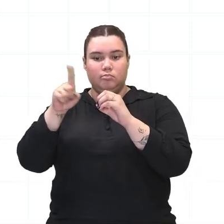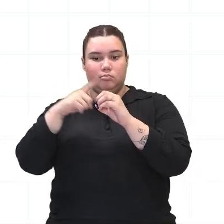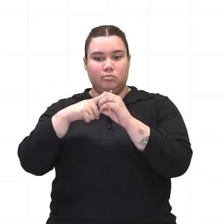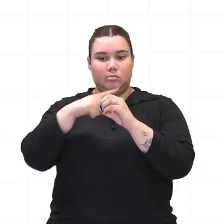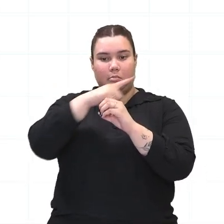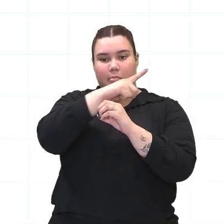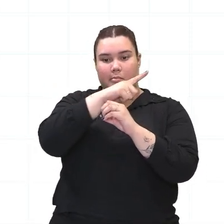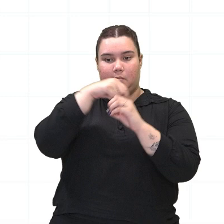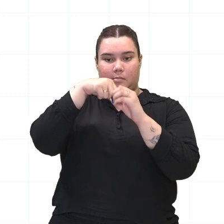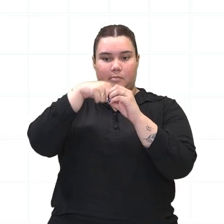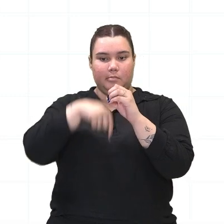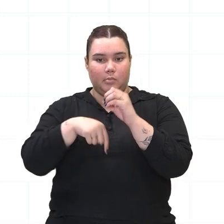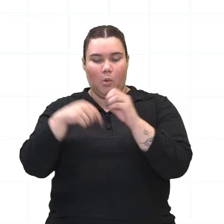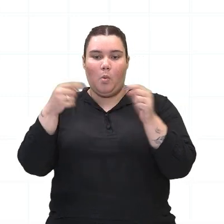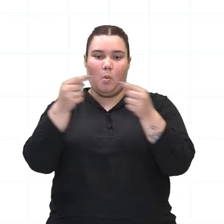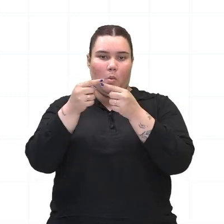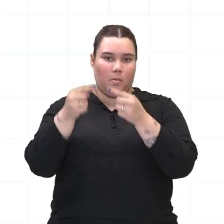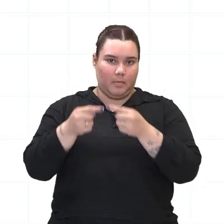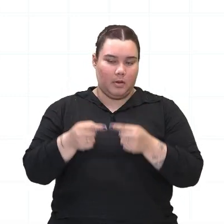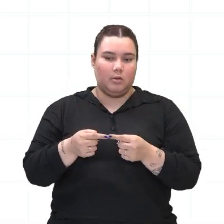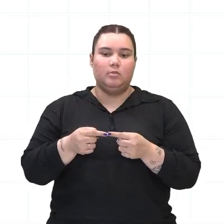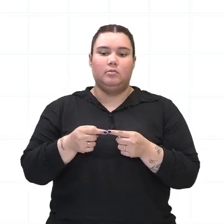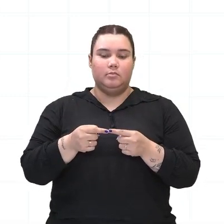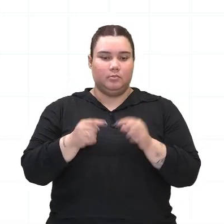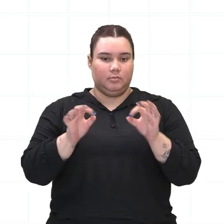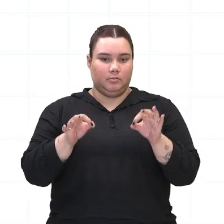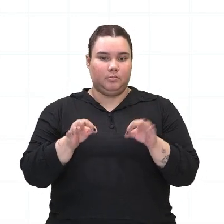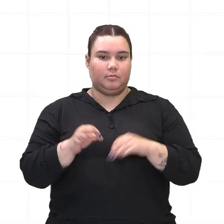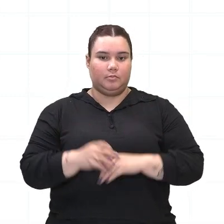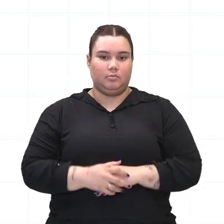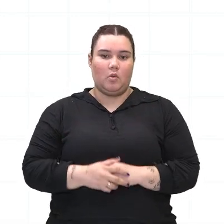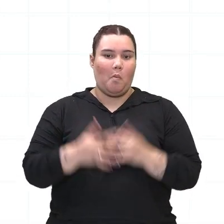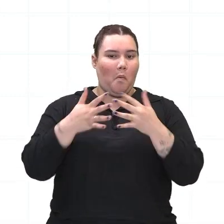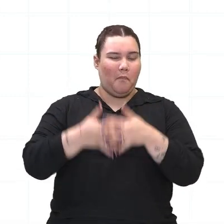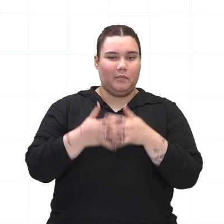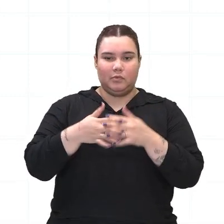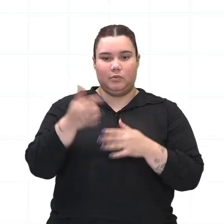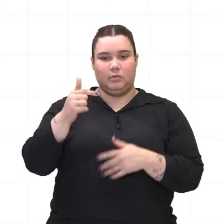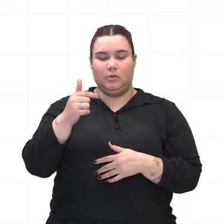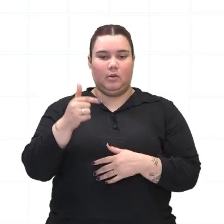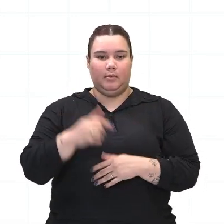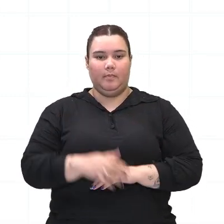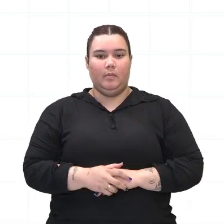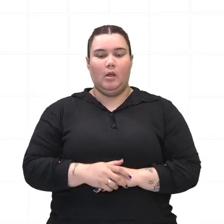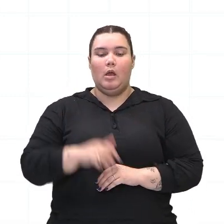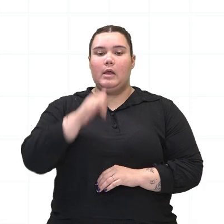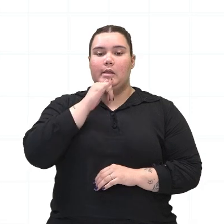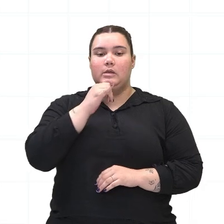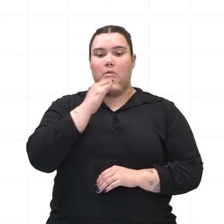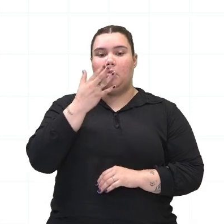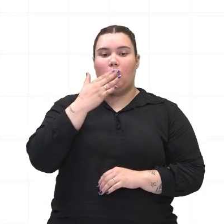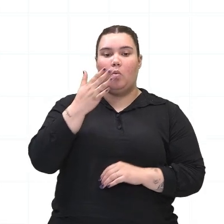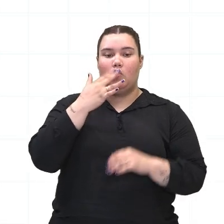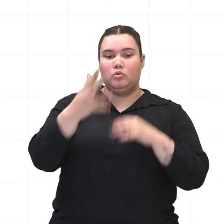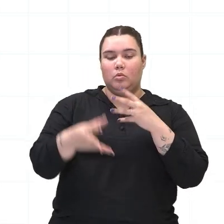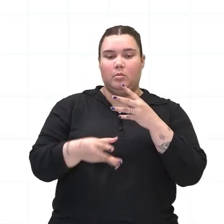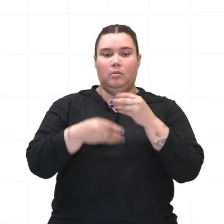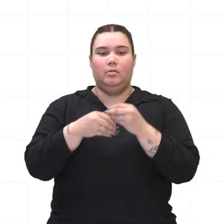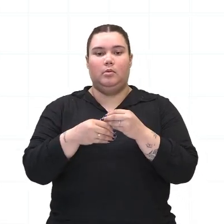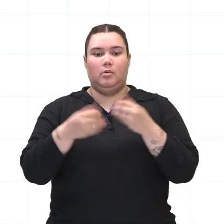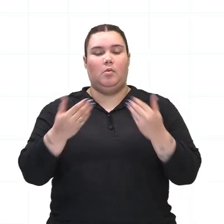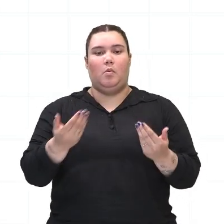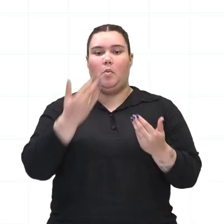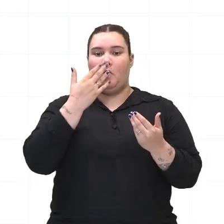vão se conversar bem, não vão ficar confusas. Quando eu falo das cores complementares, são cores